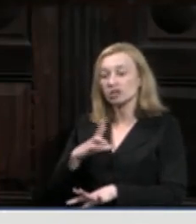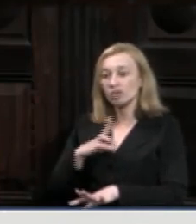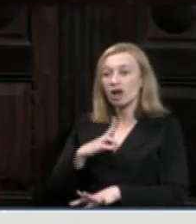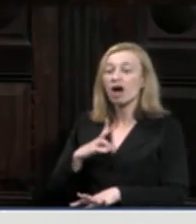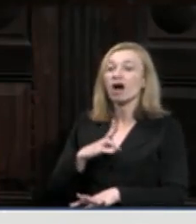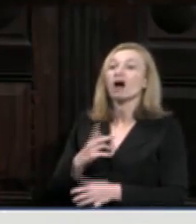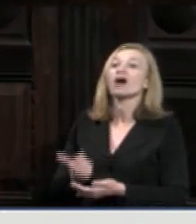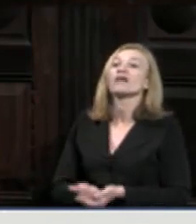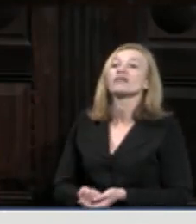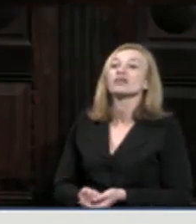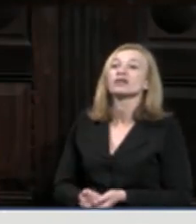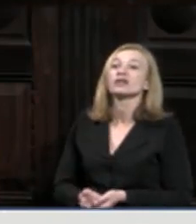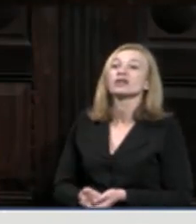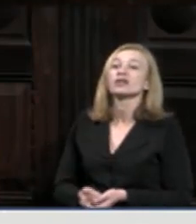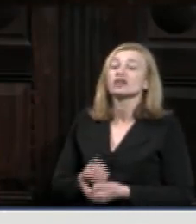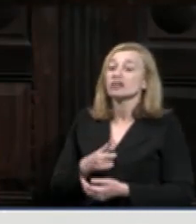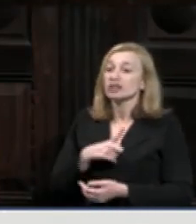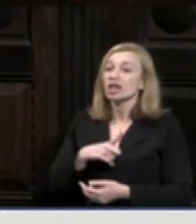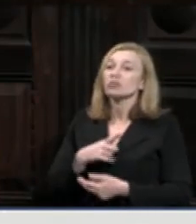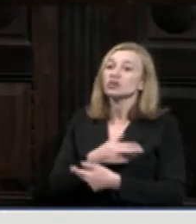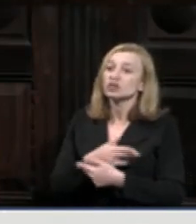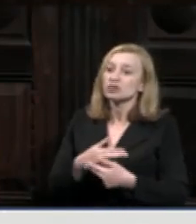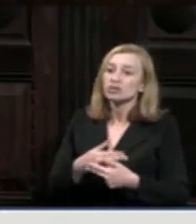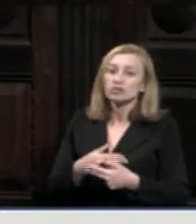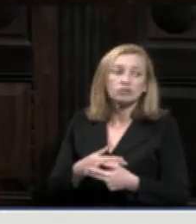uma parcela expressiva